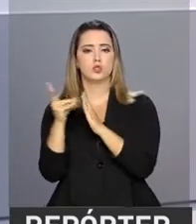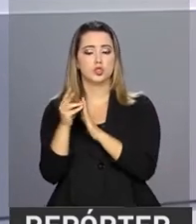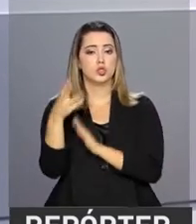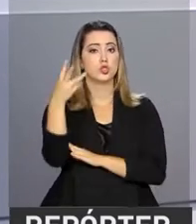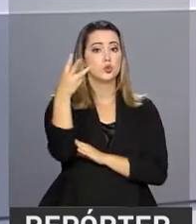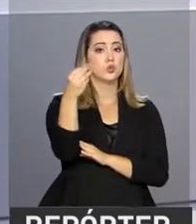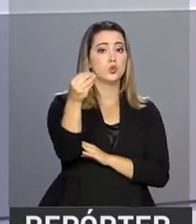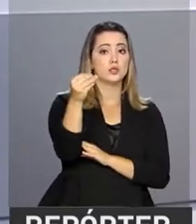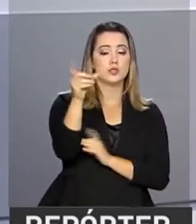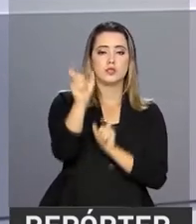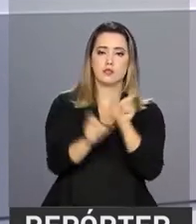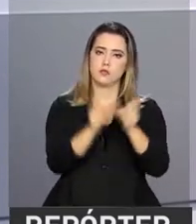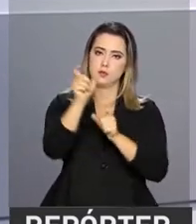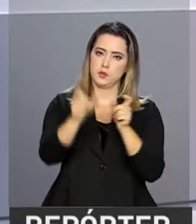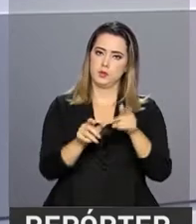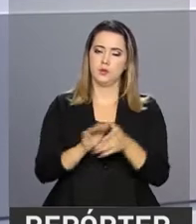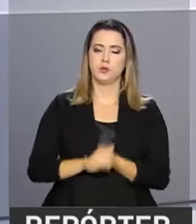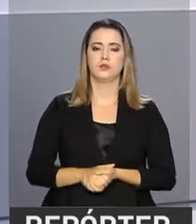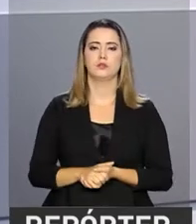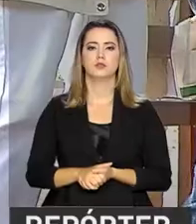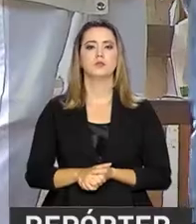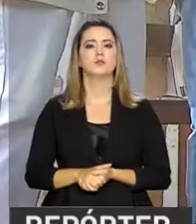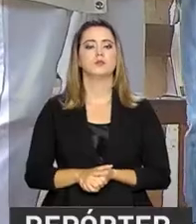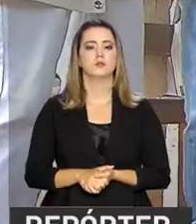cerca de 300 indígenas